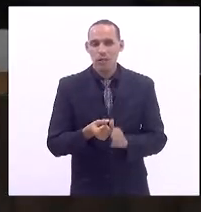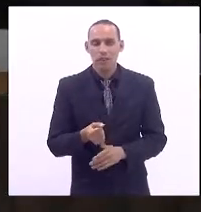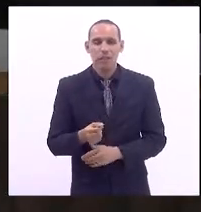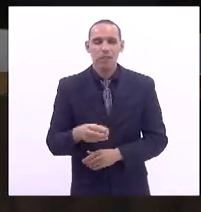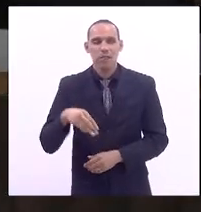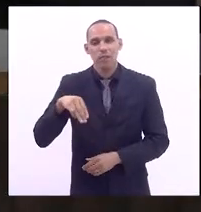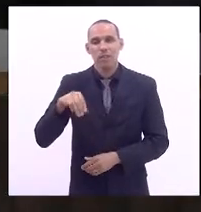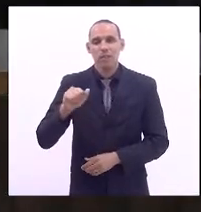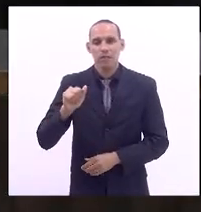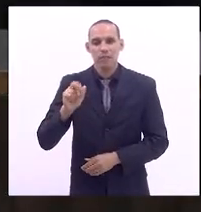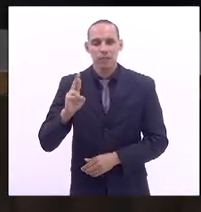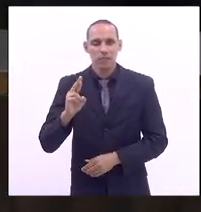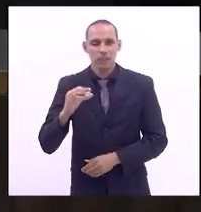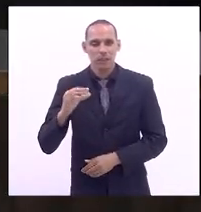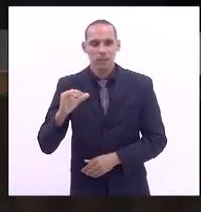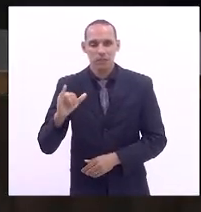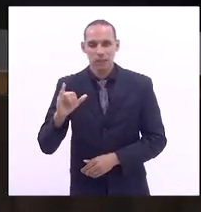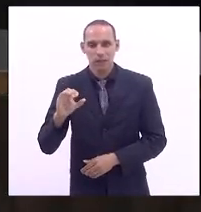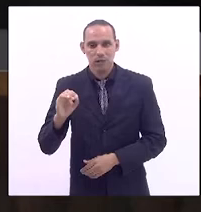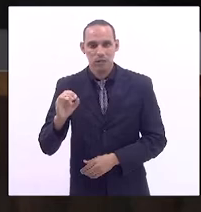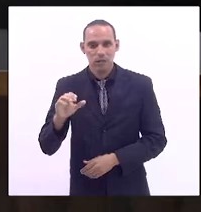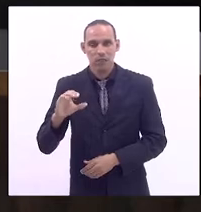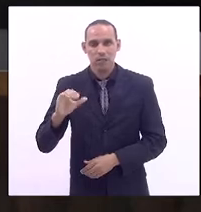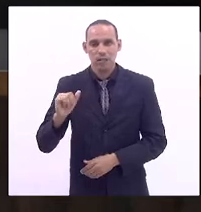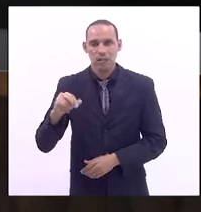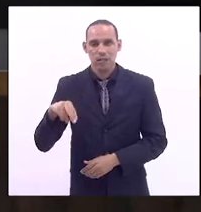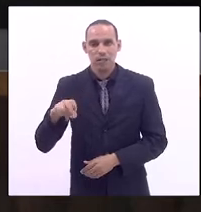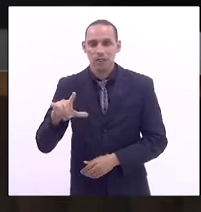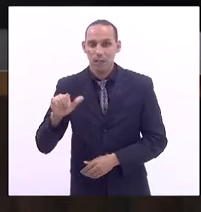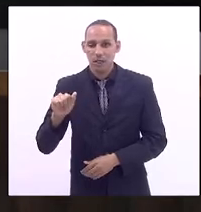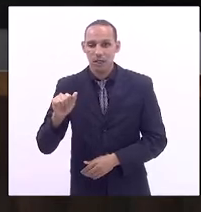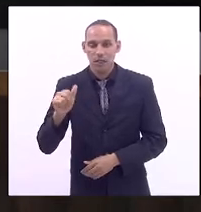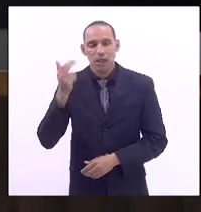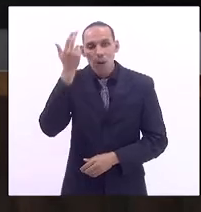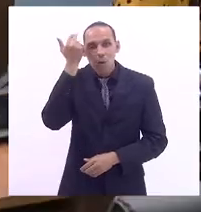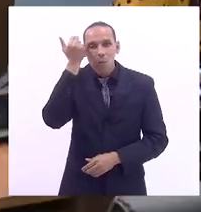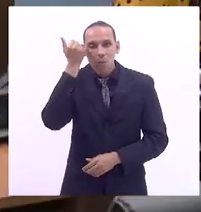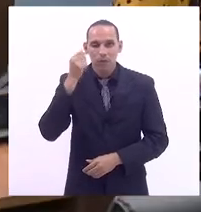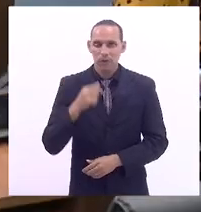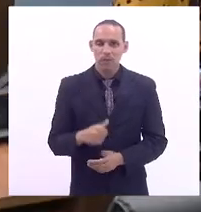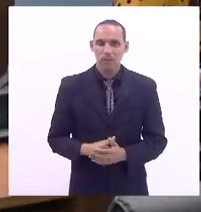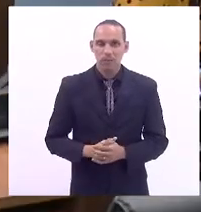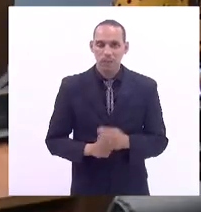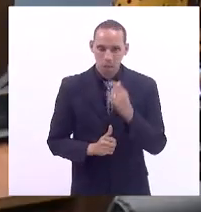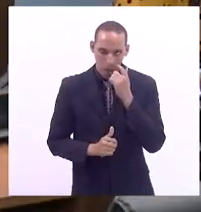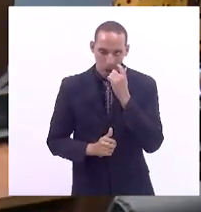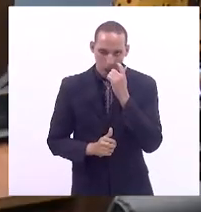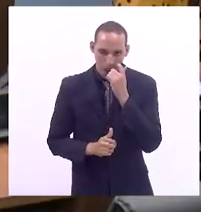Márcio canela o pai dele o marcou ele